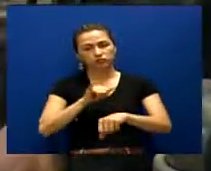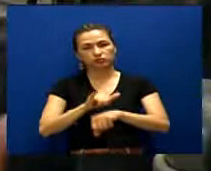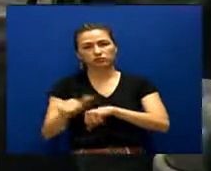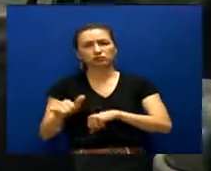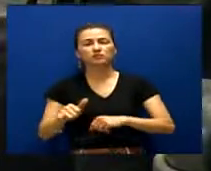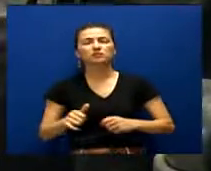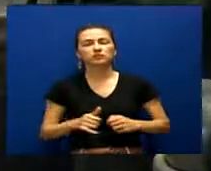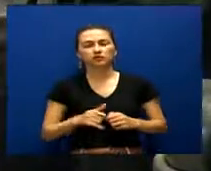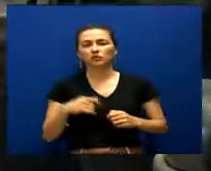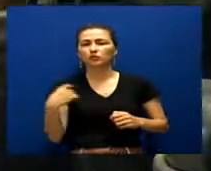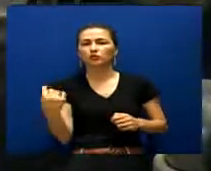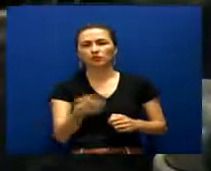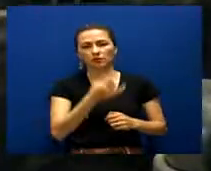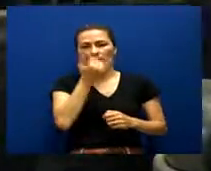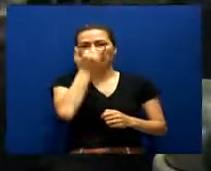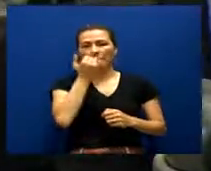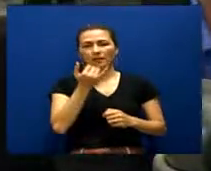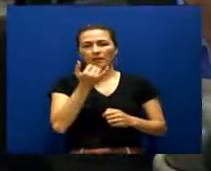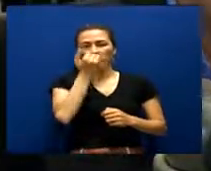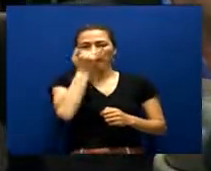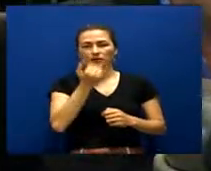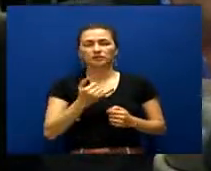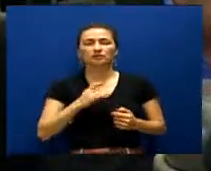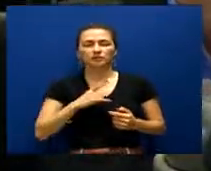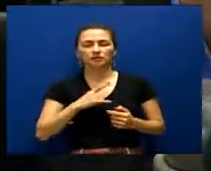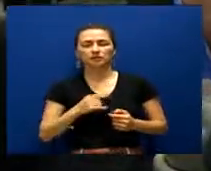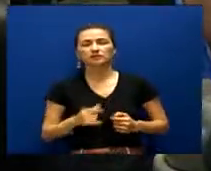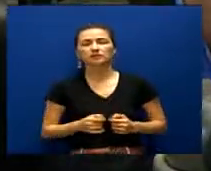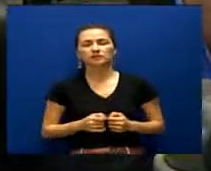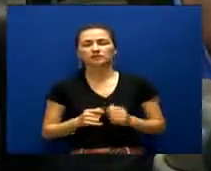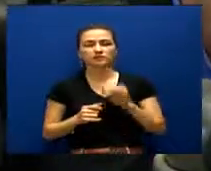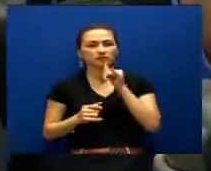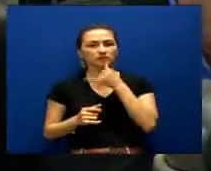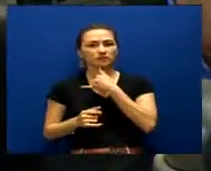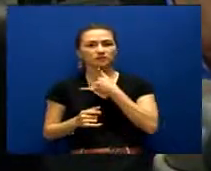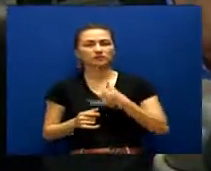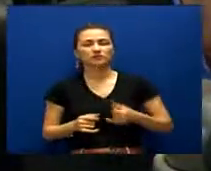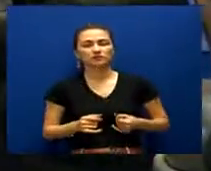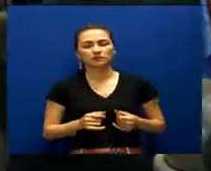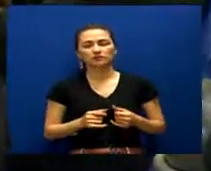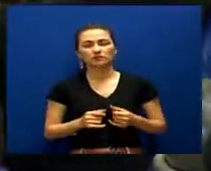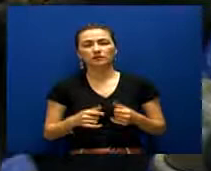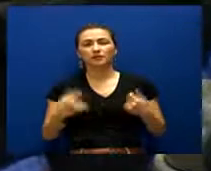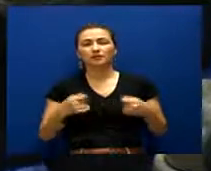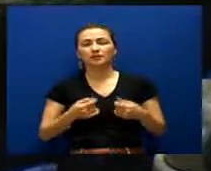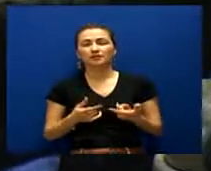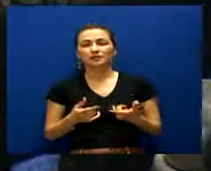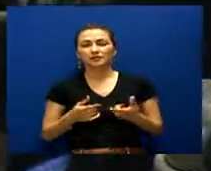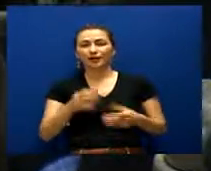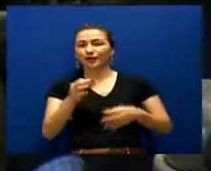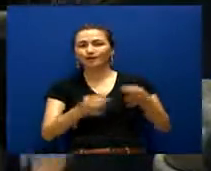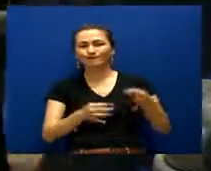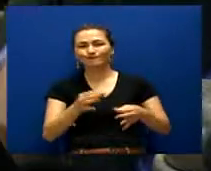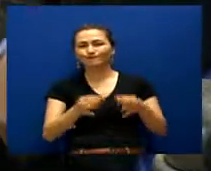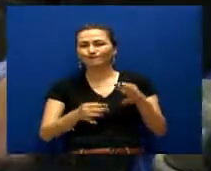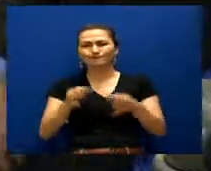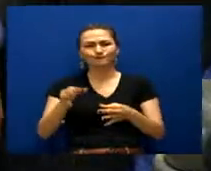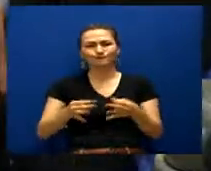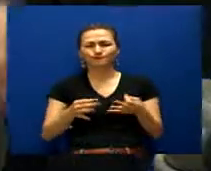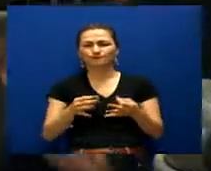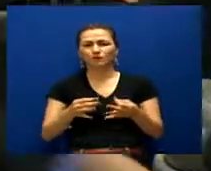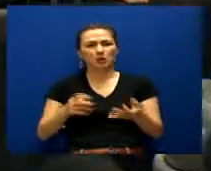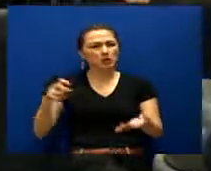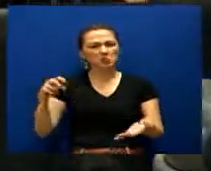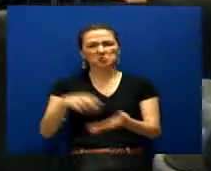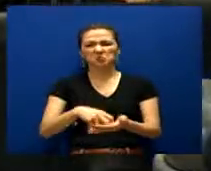acabamos sendo lesados, E nós ficamos muito tristes com relação a isso e que realmente a justiça possa efetivamente punir essas